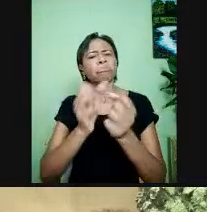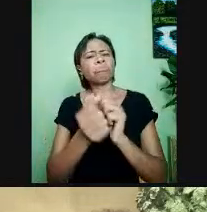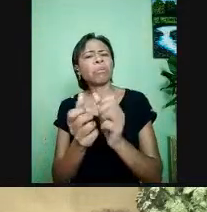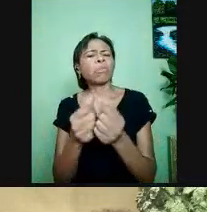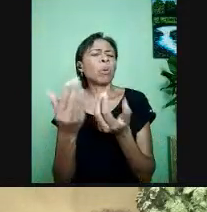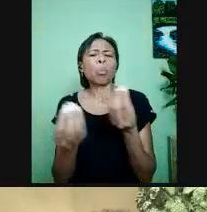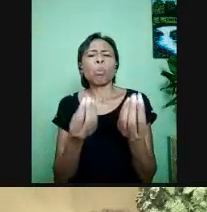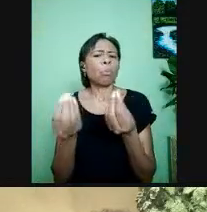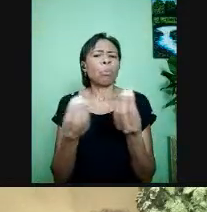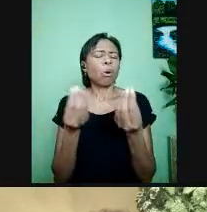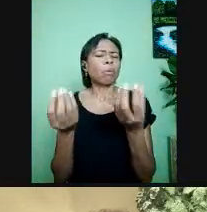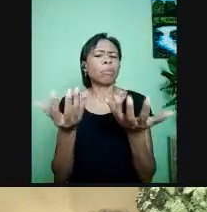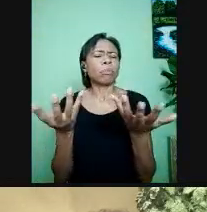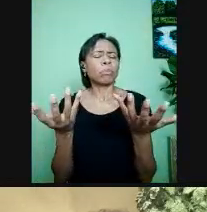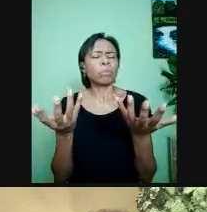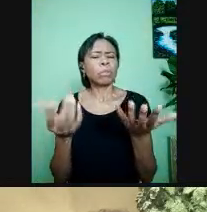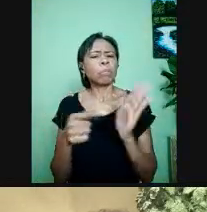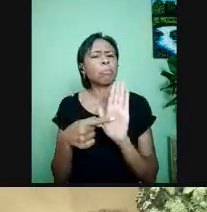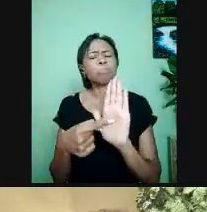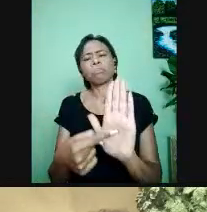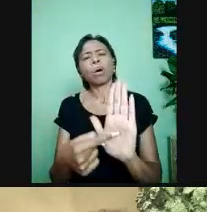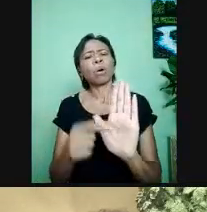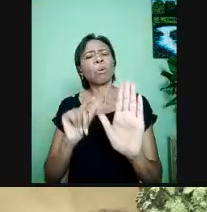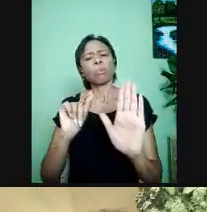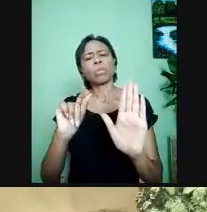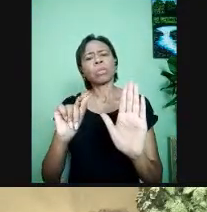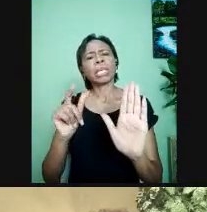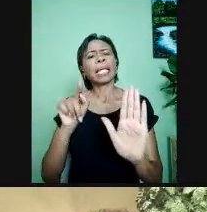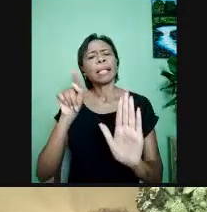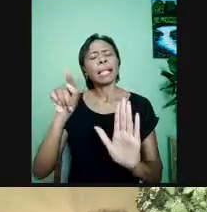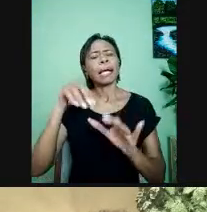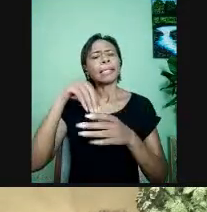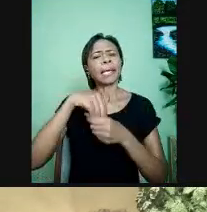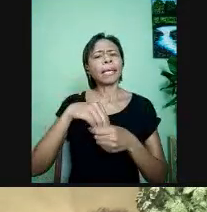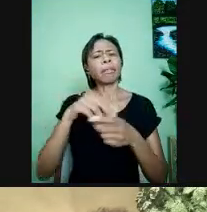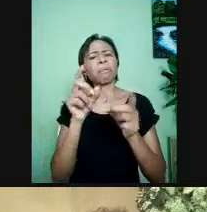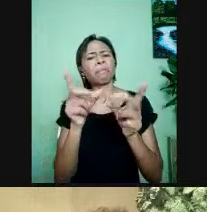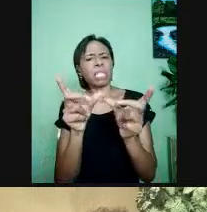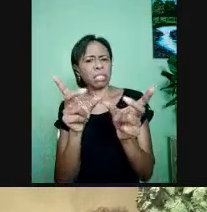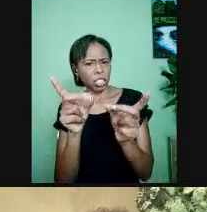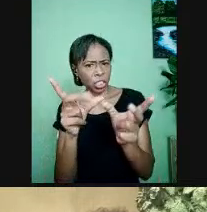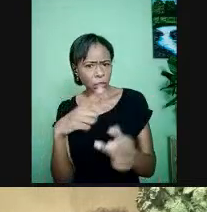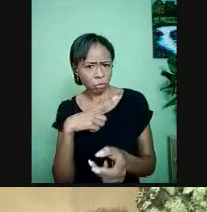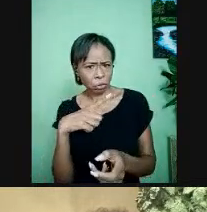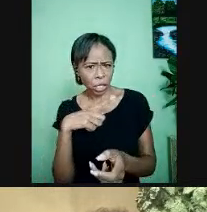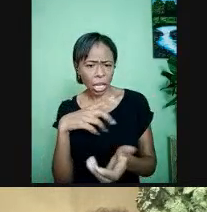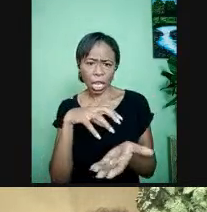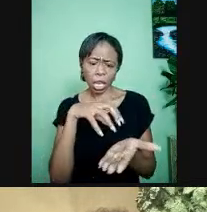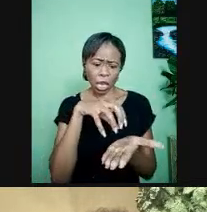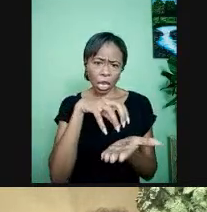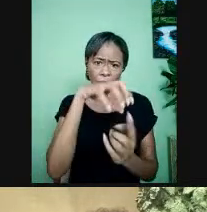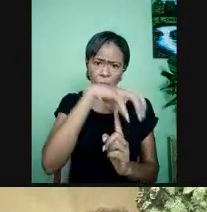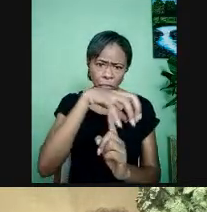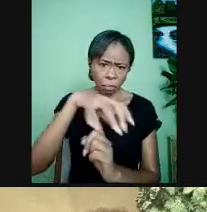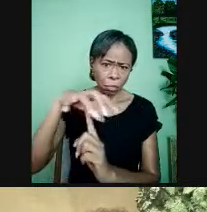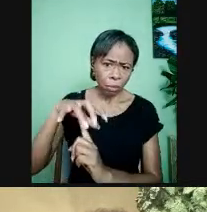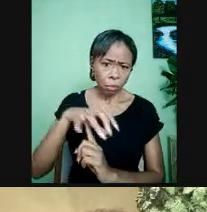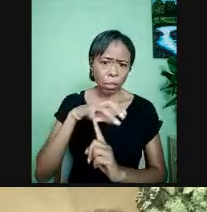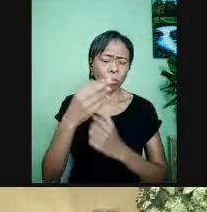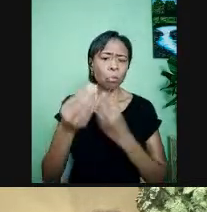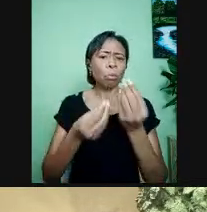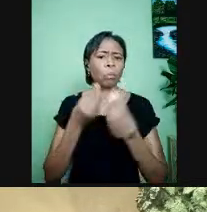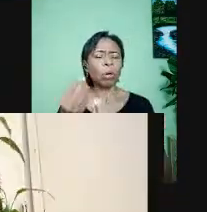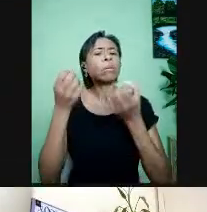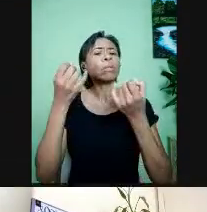pergunta para falar. O que que é exposto? O que que é vendido? É vendido? É exposto? Fala um pouquinho sobre isso para a